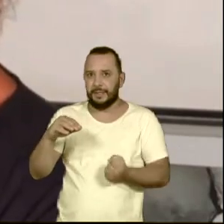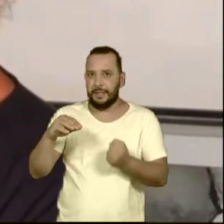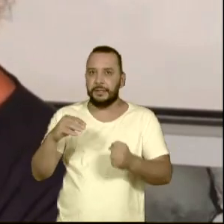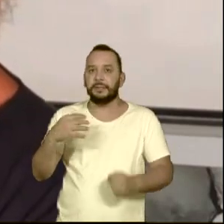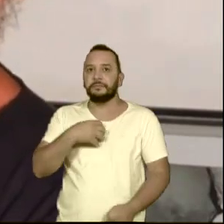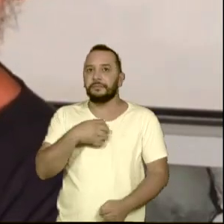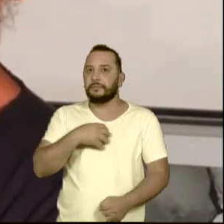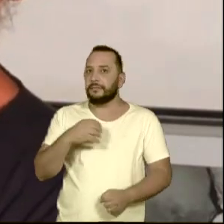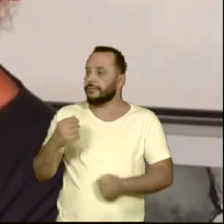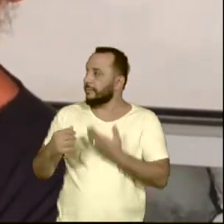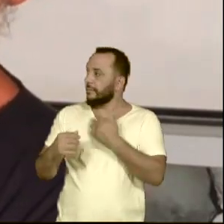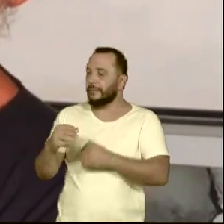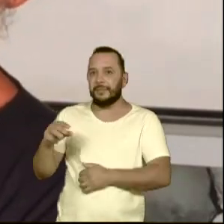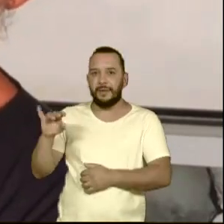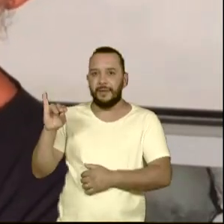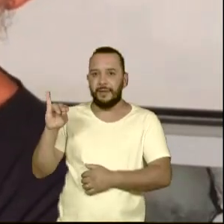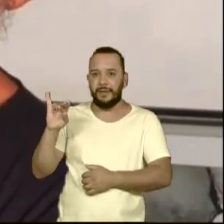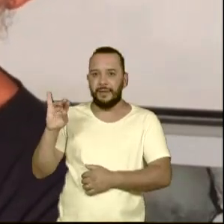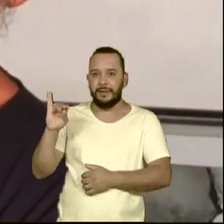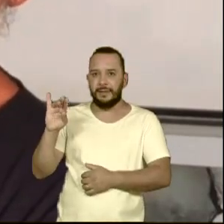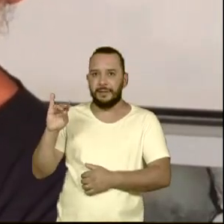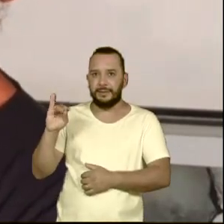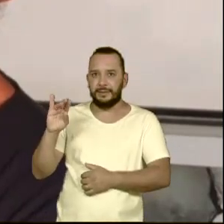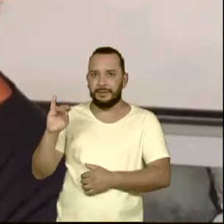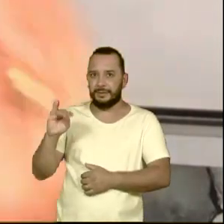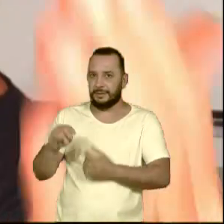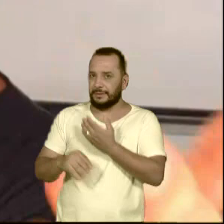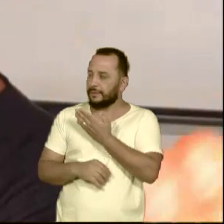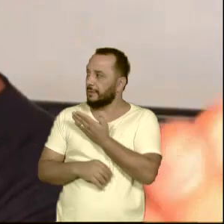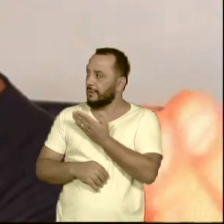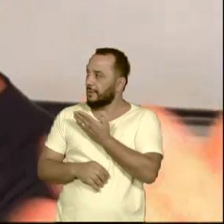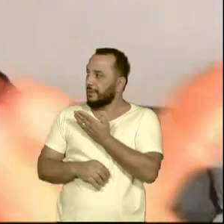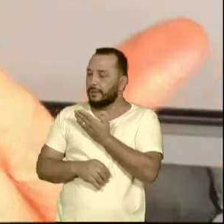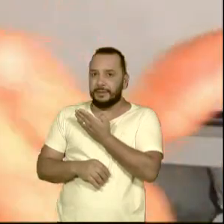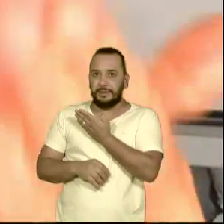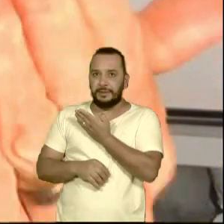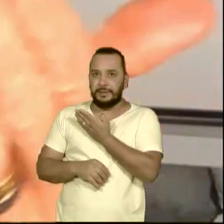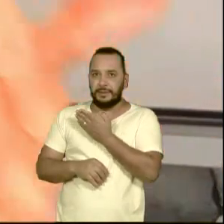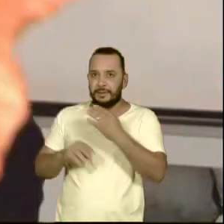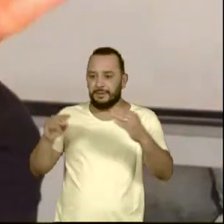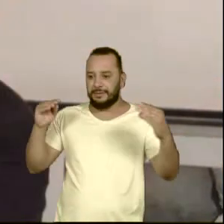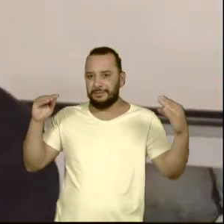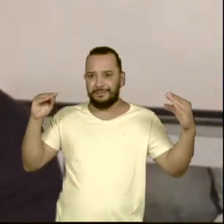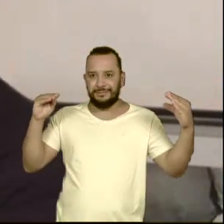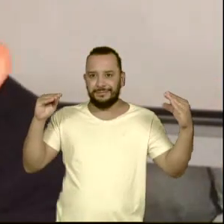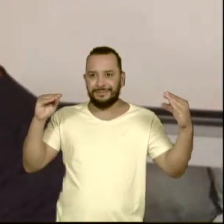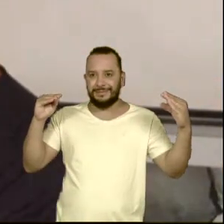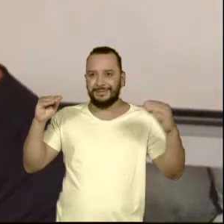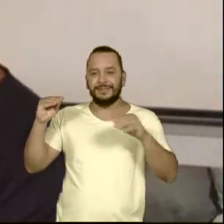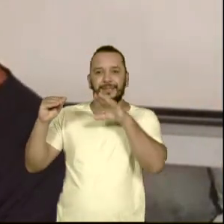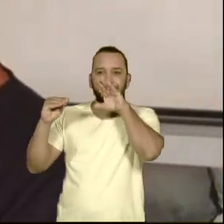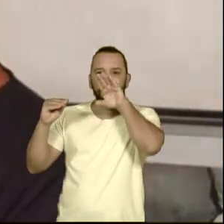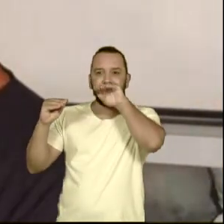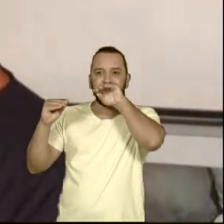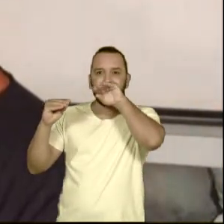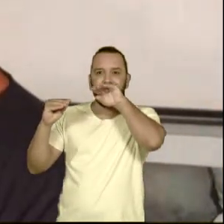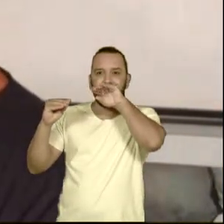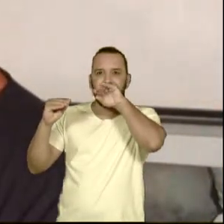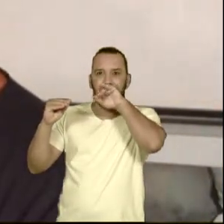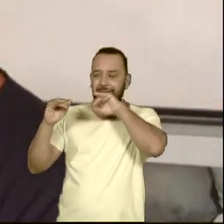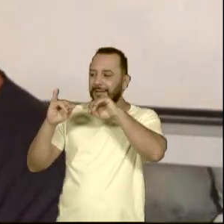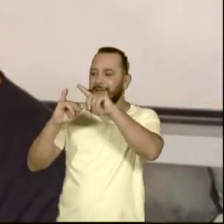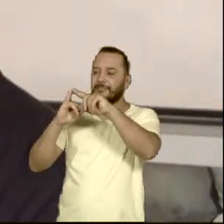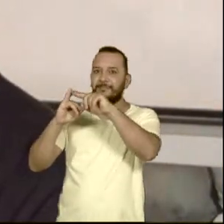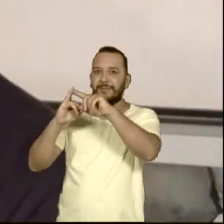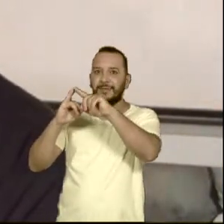o Garibaldo, aqui é o bico, que é desse tamanho, o bico é enorme, tá? Mas você manipula aqui o bico, e